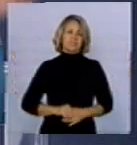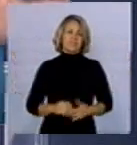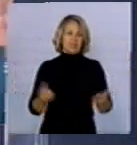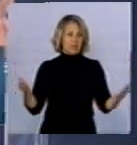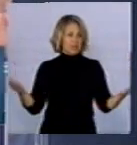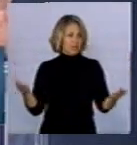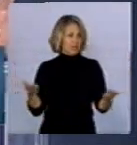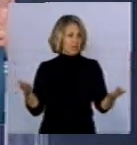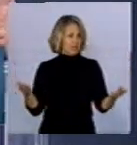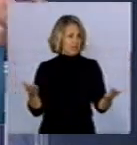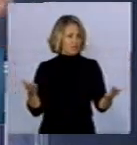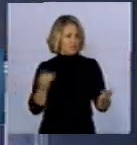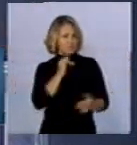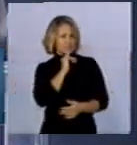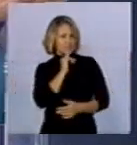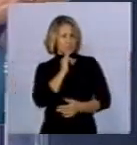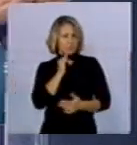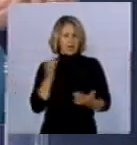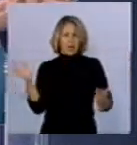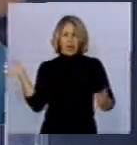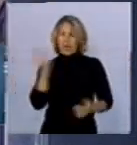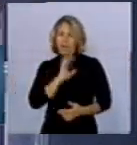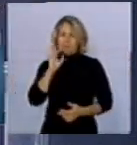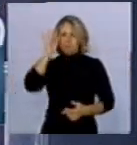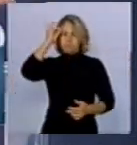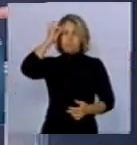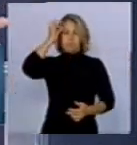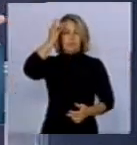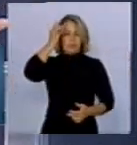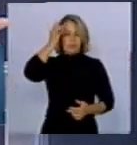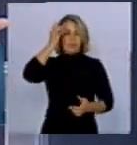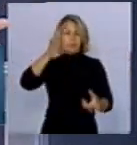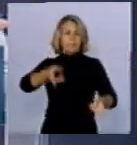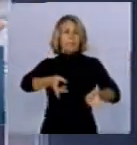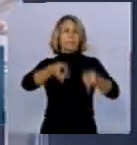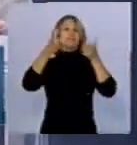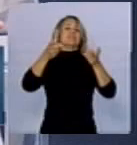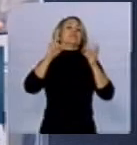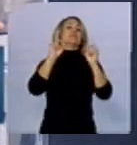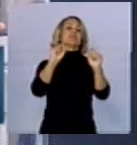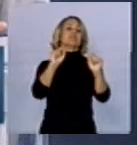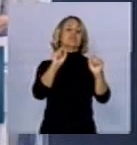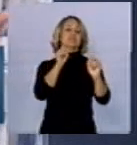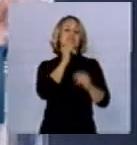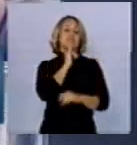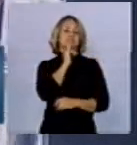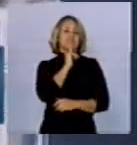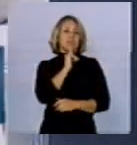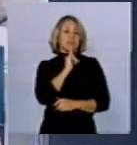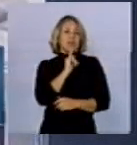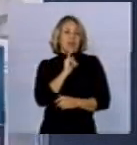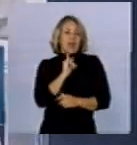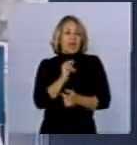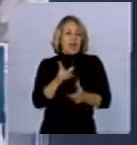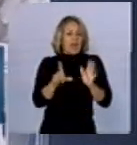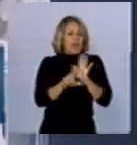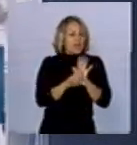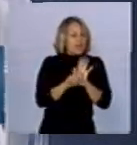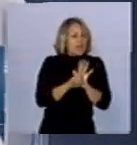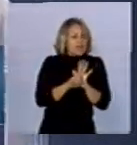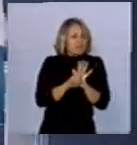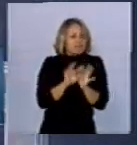agora de uma hora para outra o que se percebe é o seguinte essa tímida lei